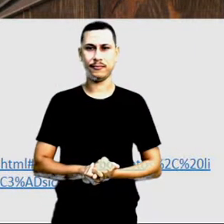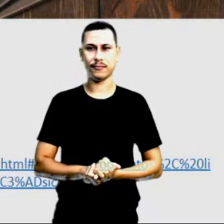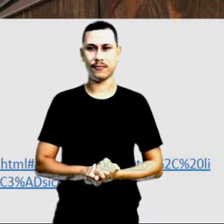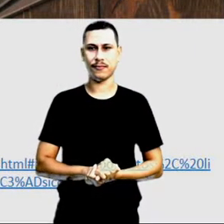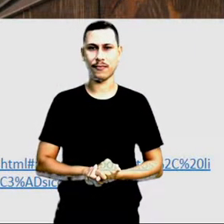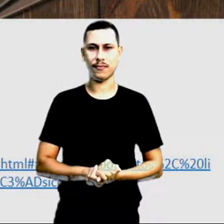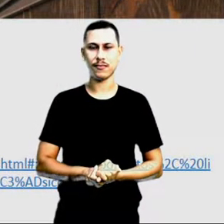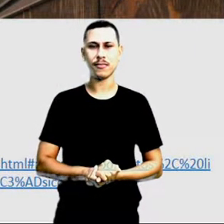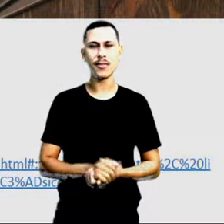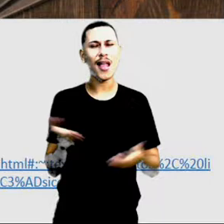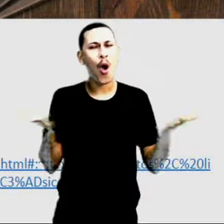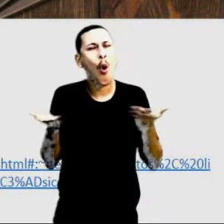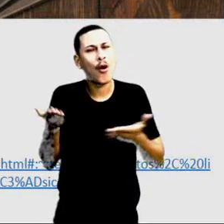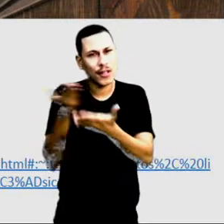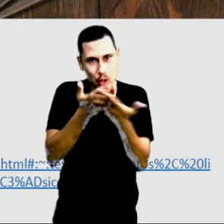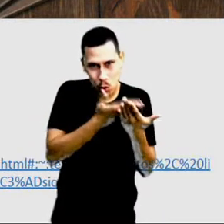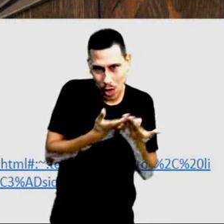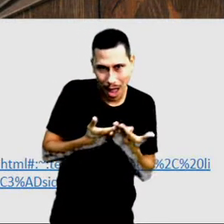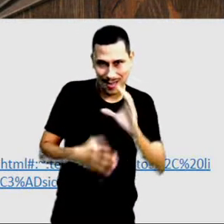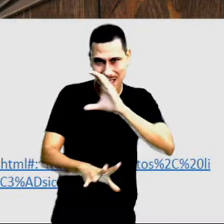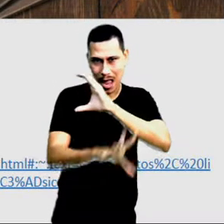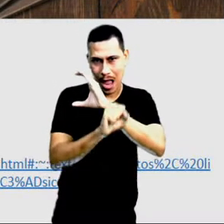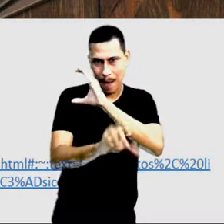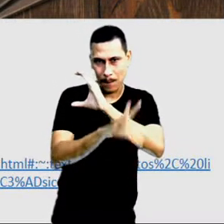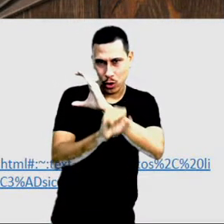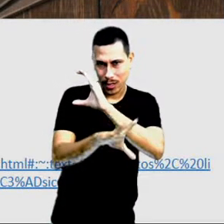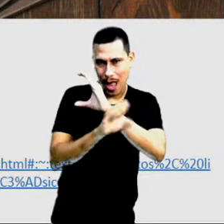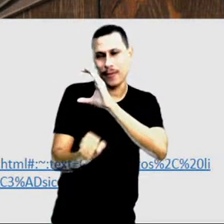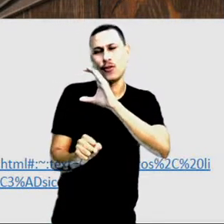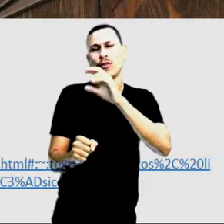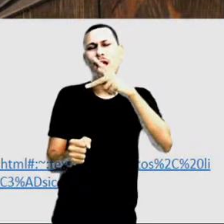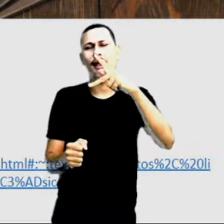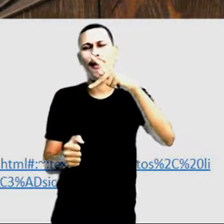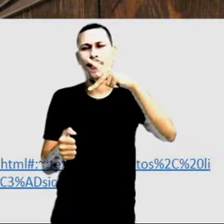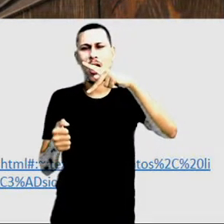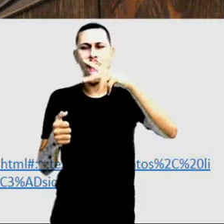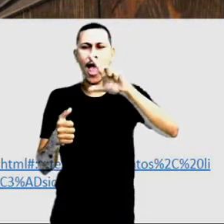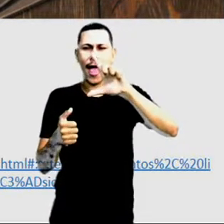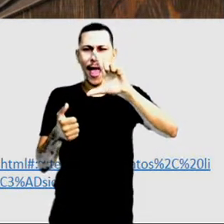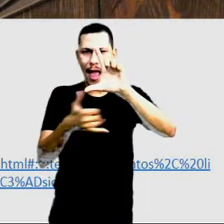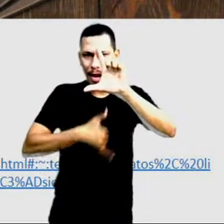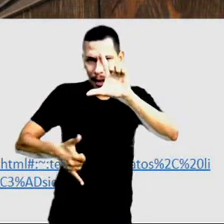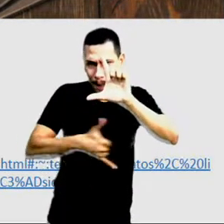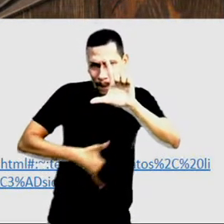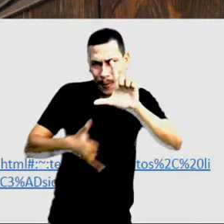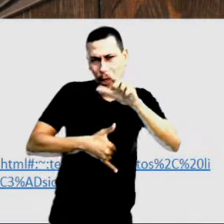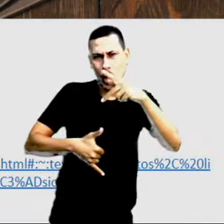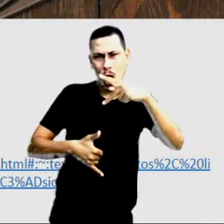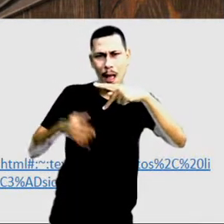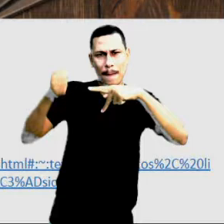Agora aqui a gente vai ver sobre os carboidratos, lipídios e proteínas. Eles são